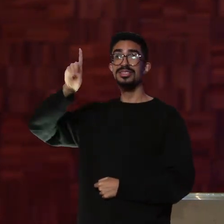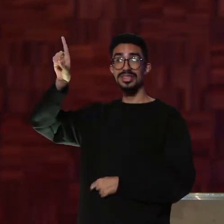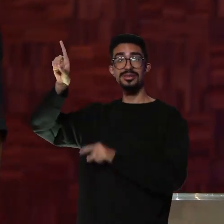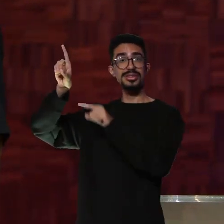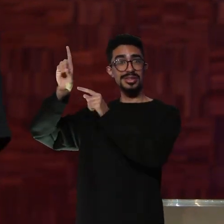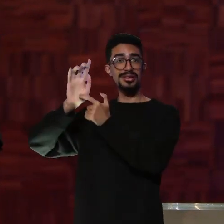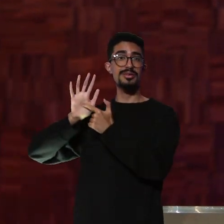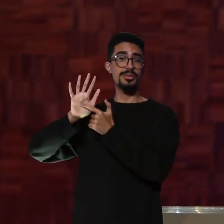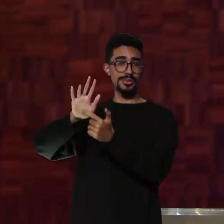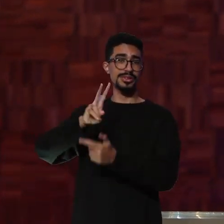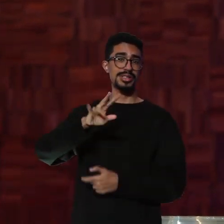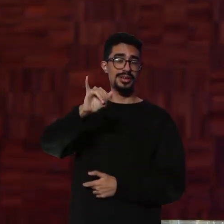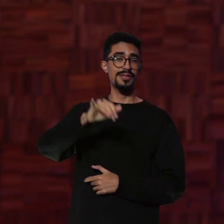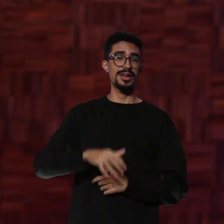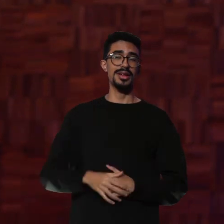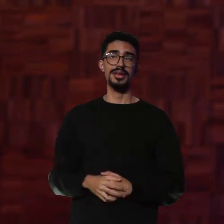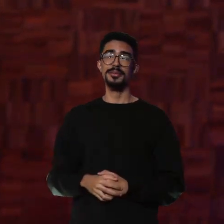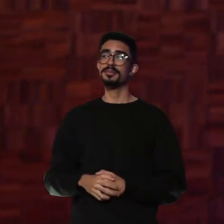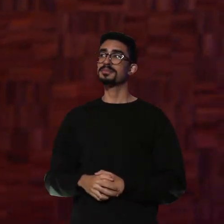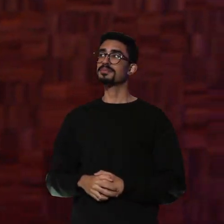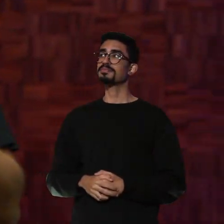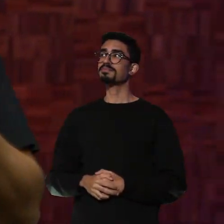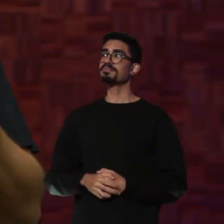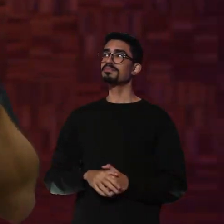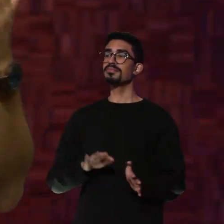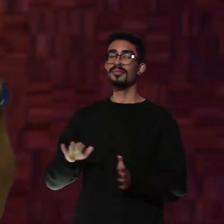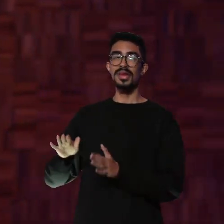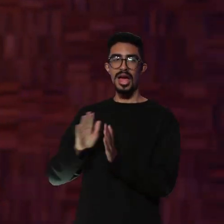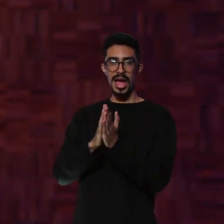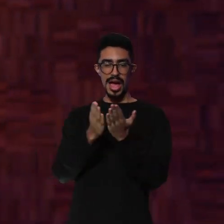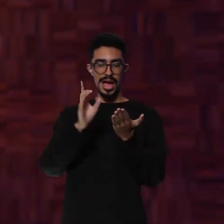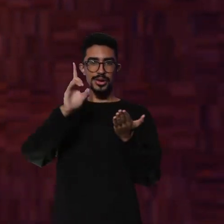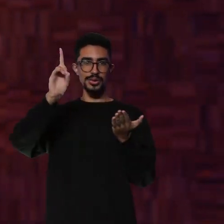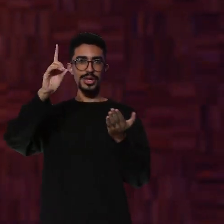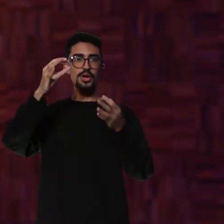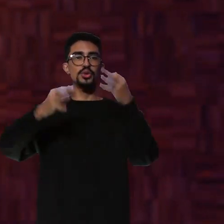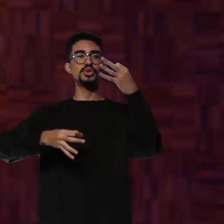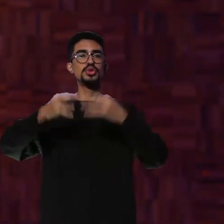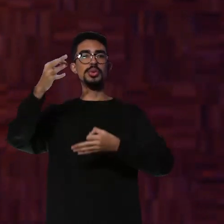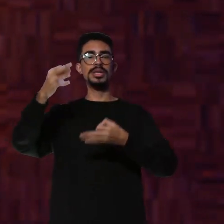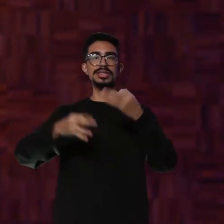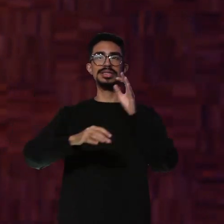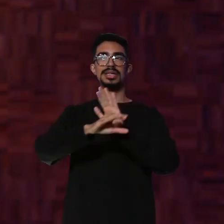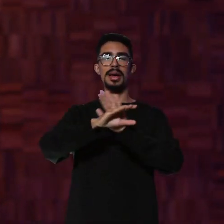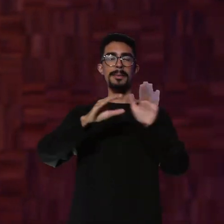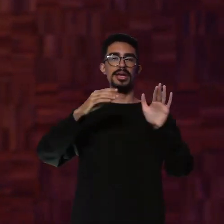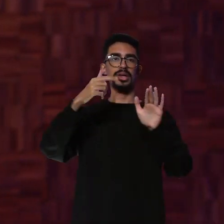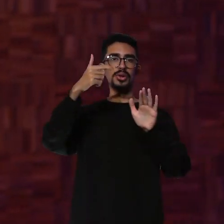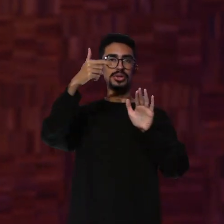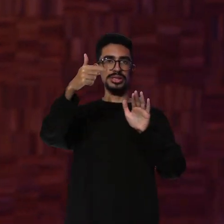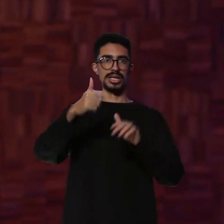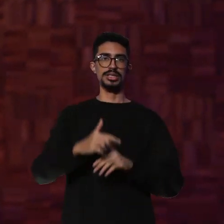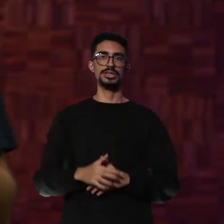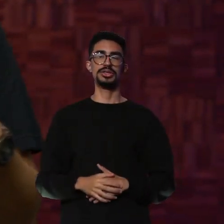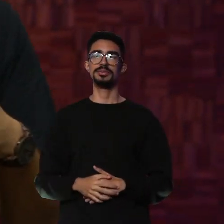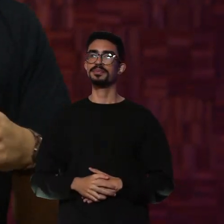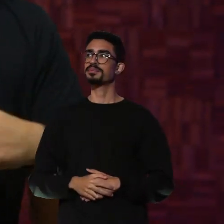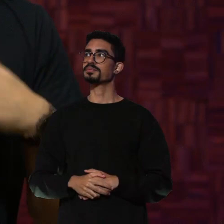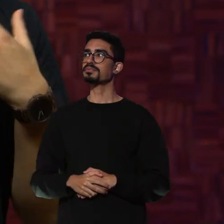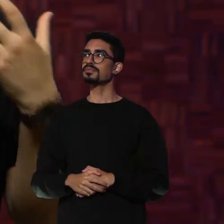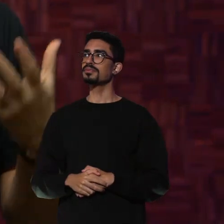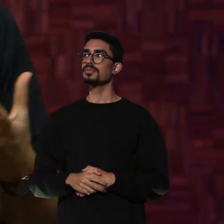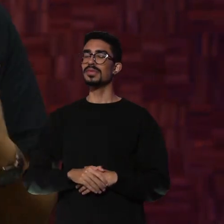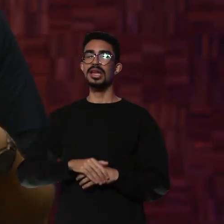Gideão, Juízes capítulo 7, quando chegava a época da colheita, Gideão e todo o povo de Israel, que estavam sem as